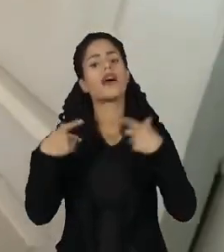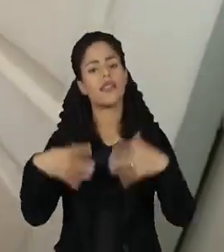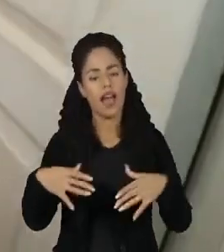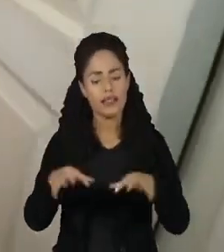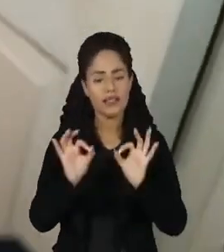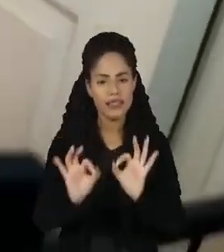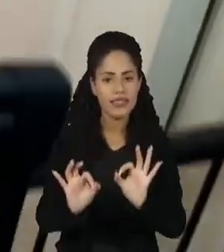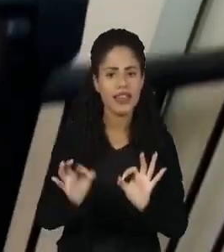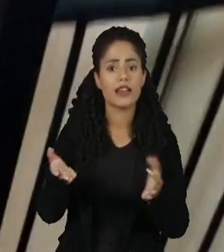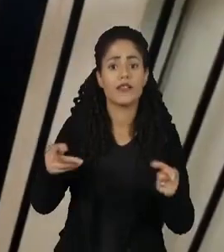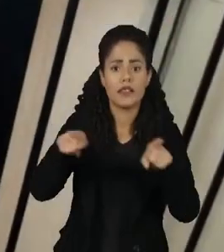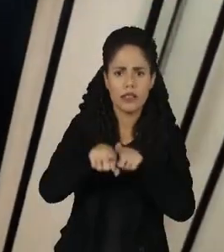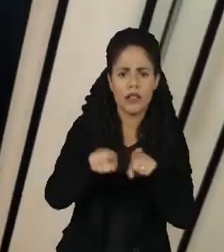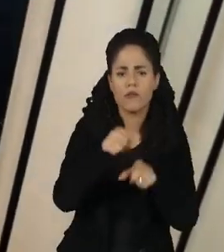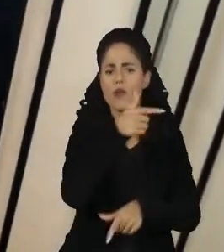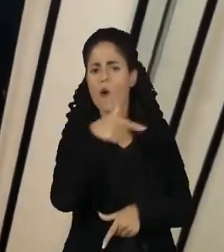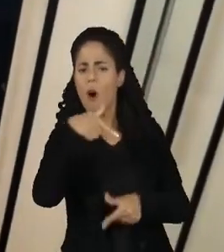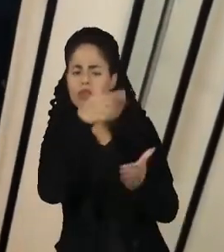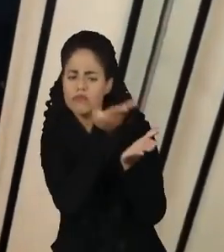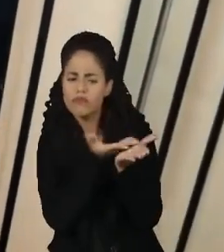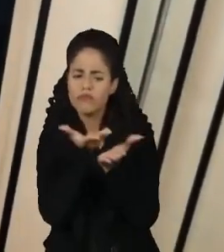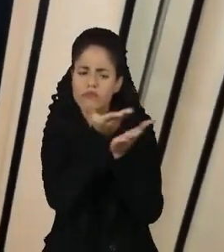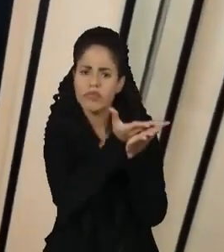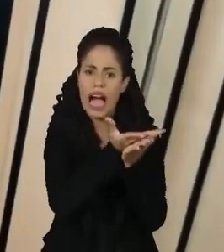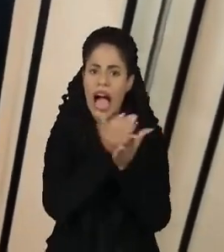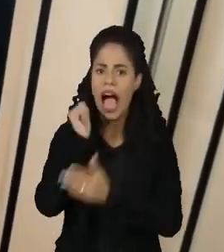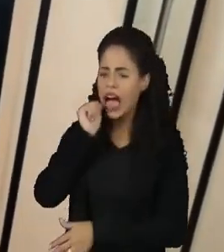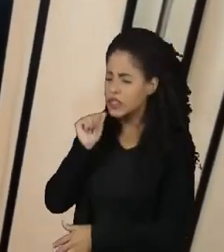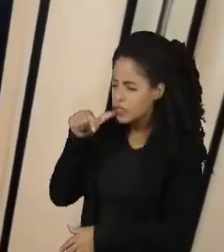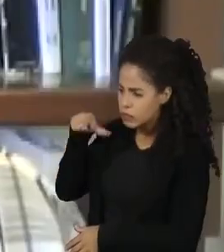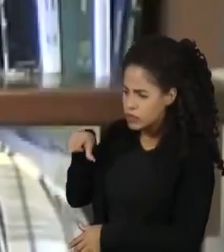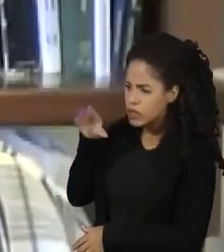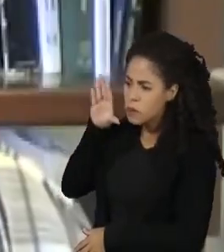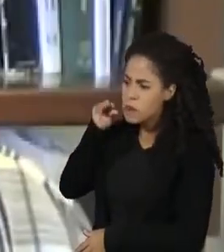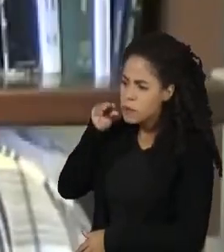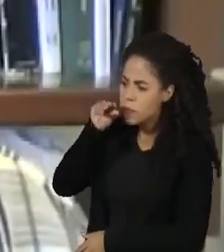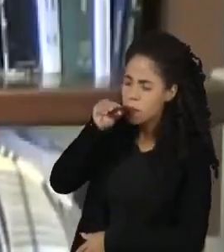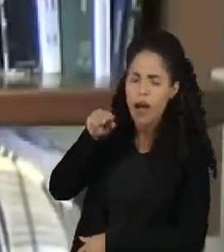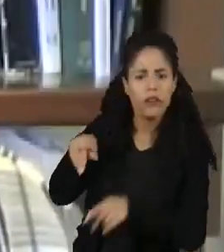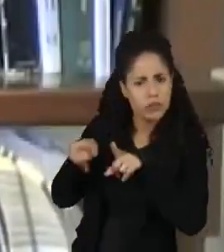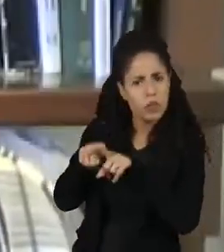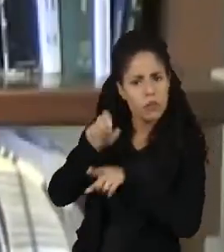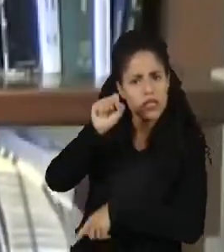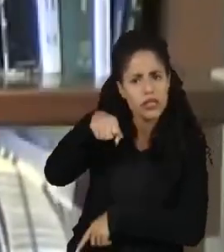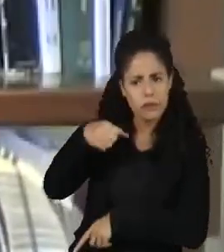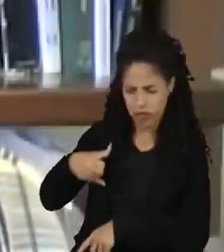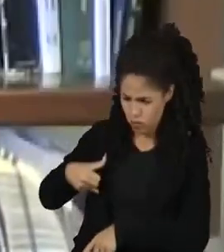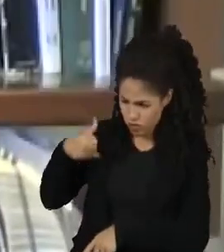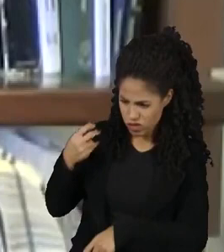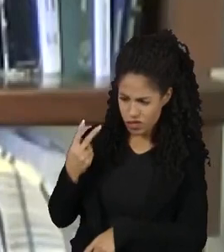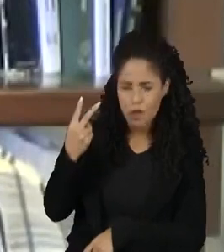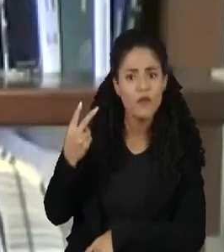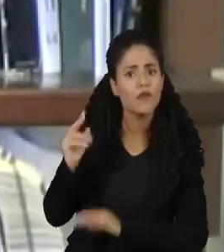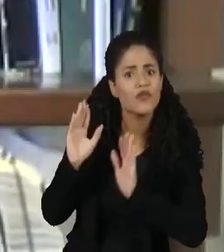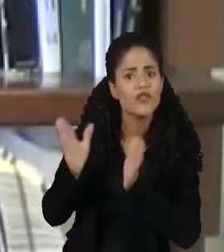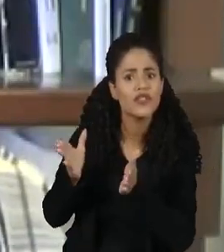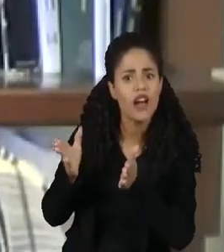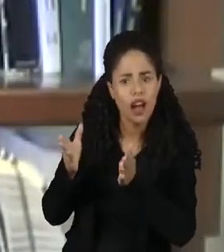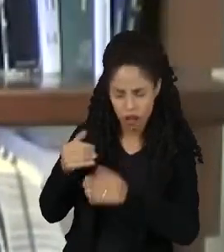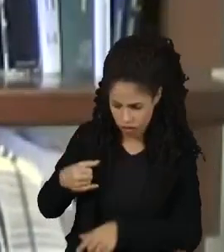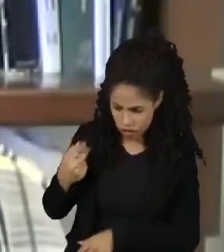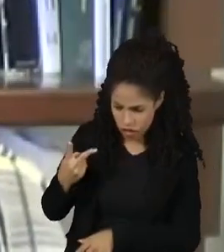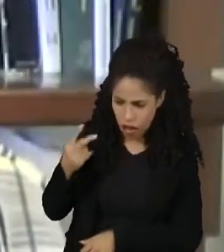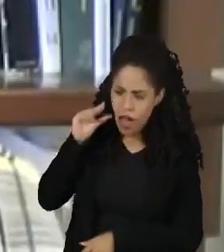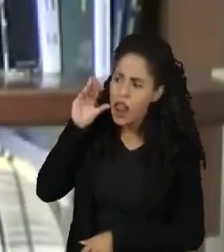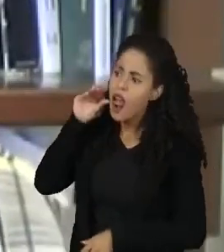Outra interpretação é que as meninas são mais falantes também, no segundo ano, porque elas solicitam